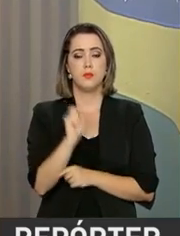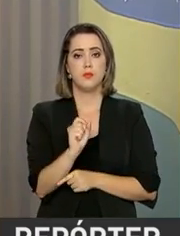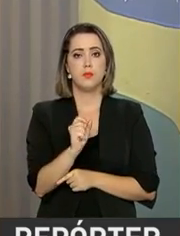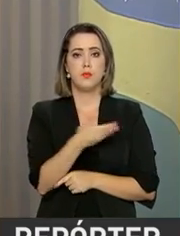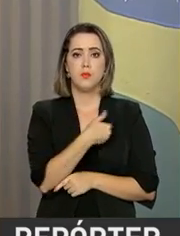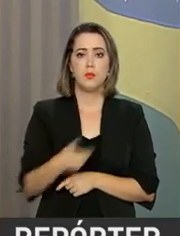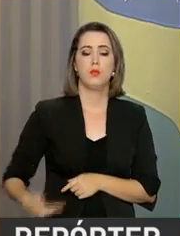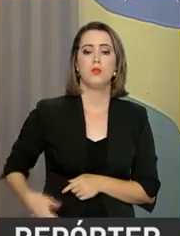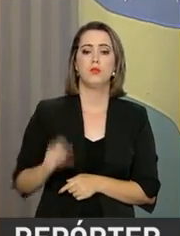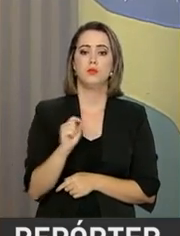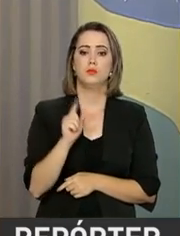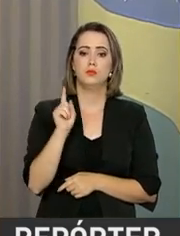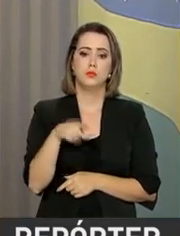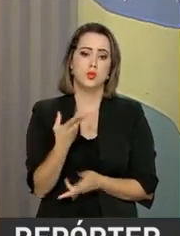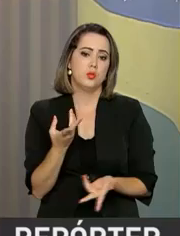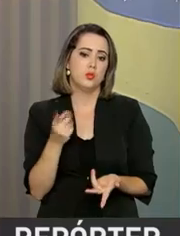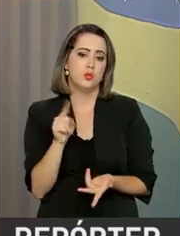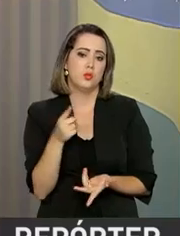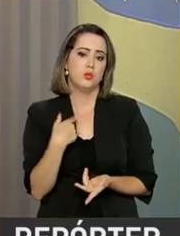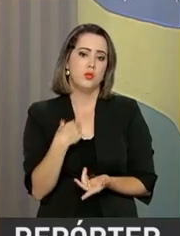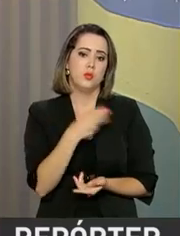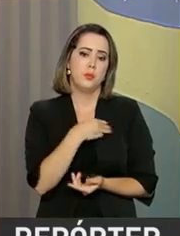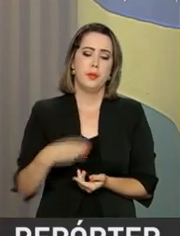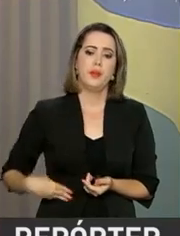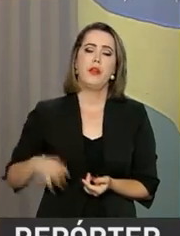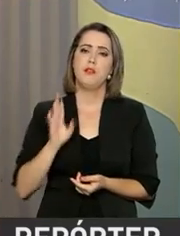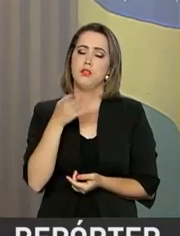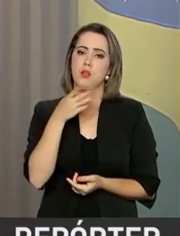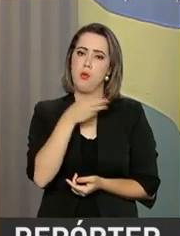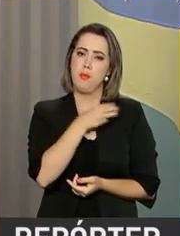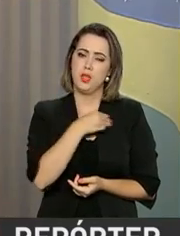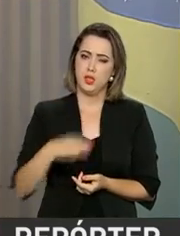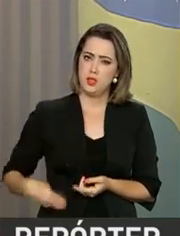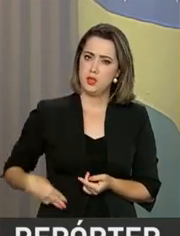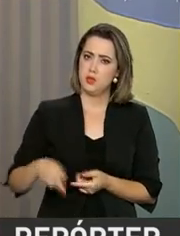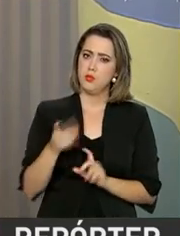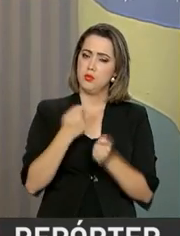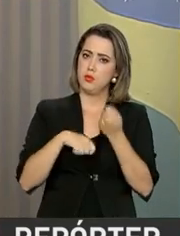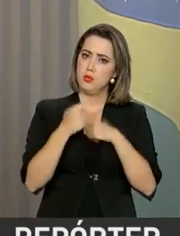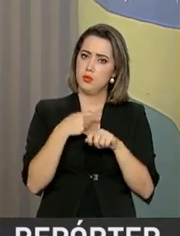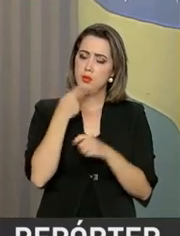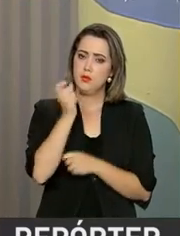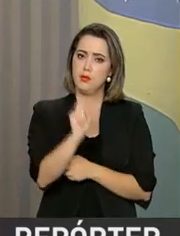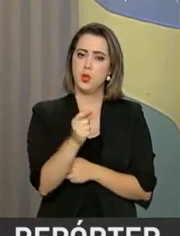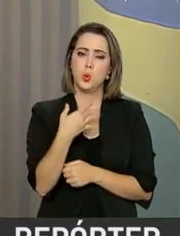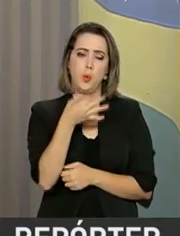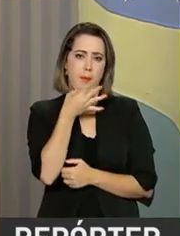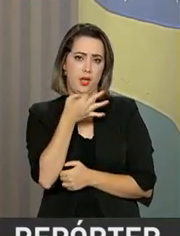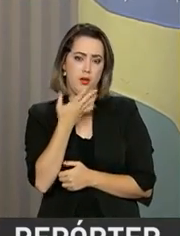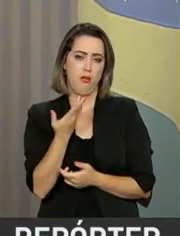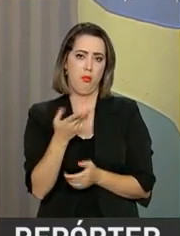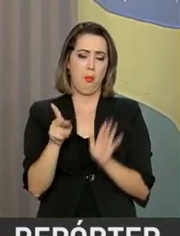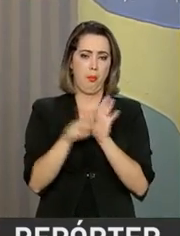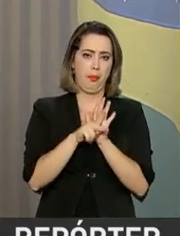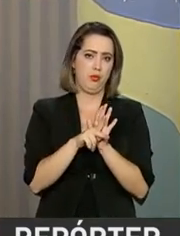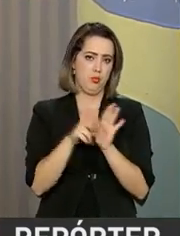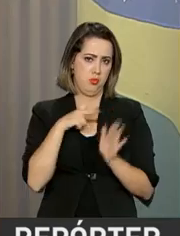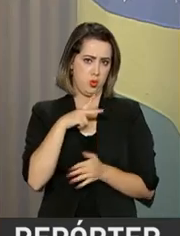do governo. Isto não é, o Meirelles ainda disse ontem, lá no Rio de Janeiro, que não era uma opinião, não é opinião